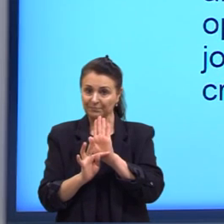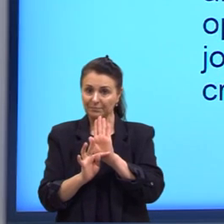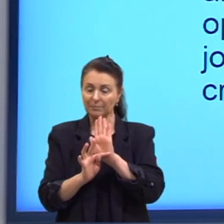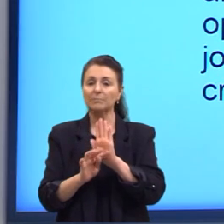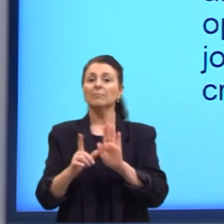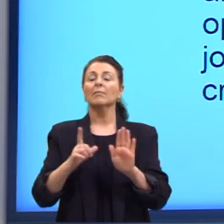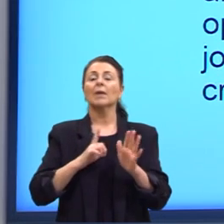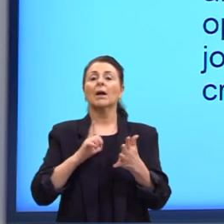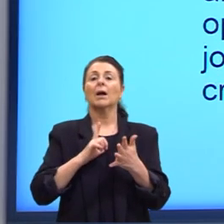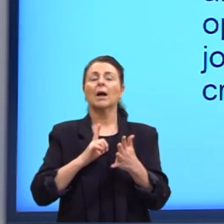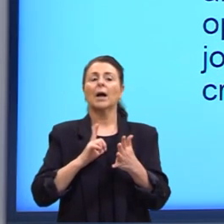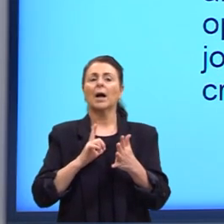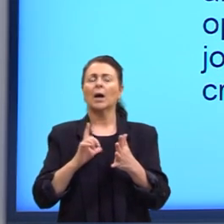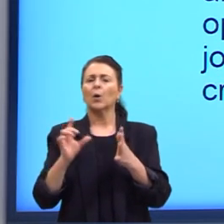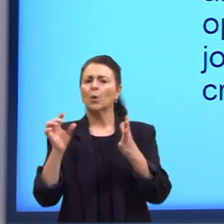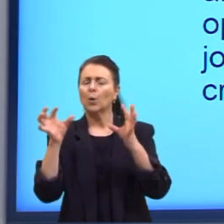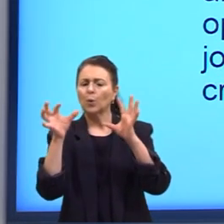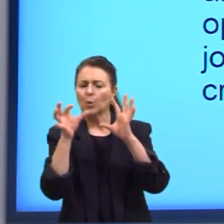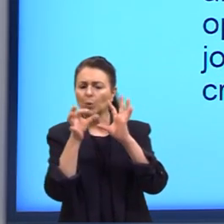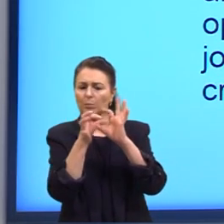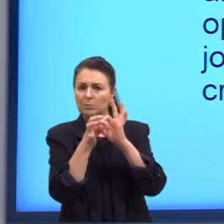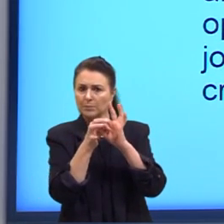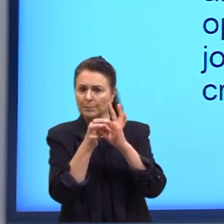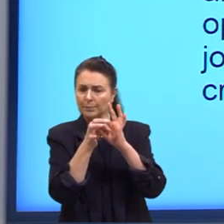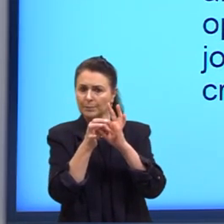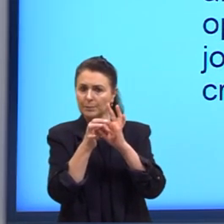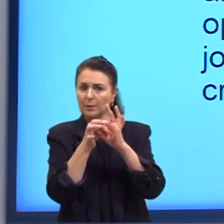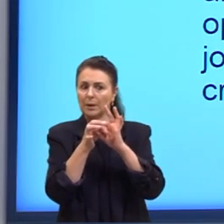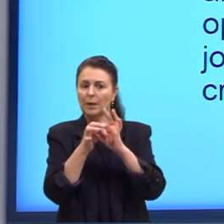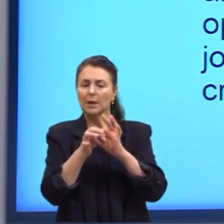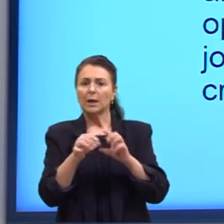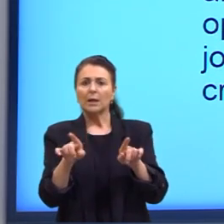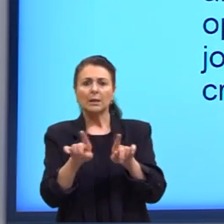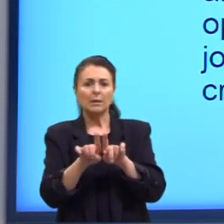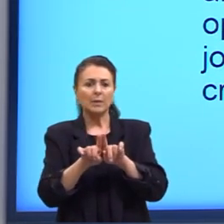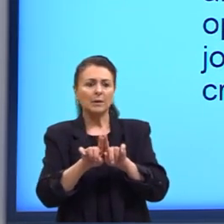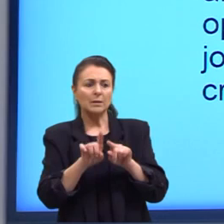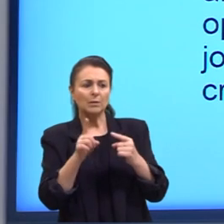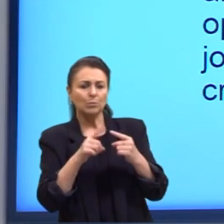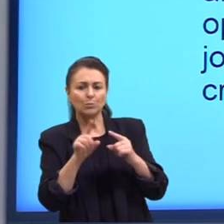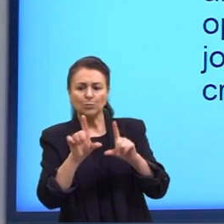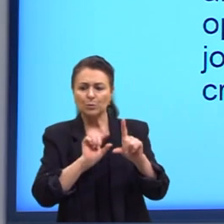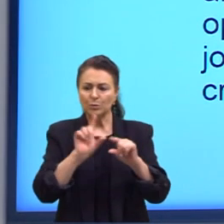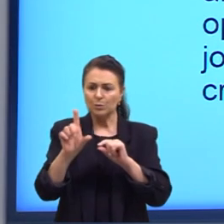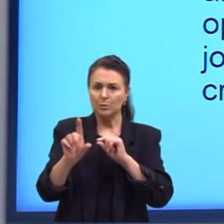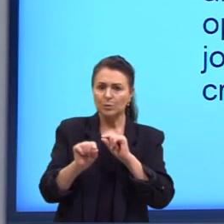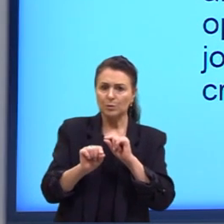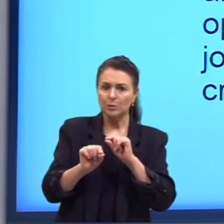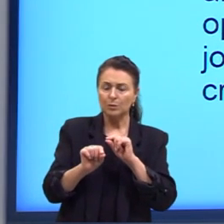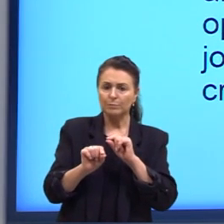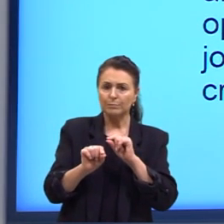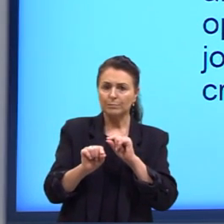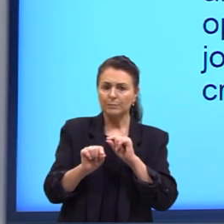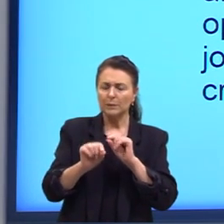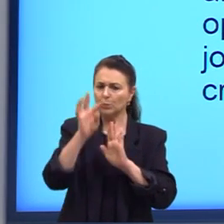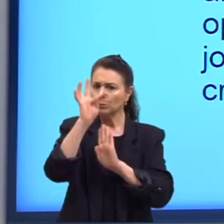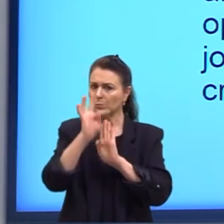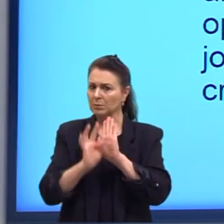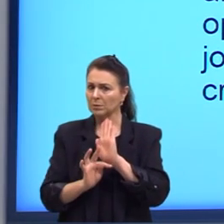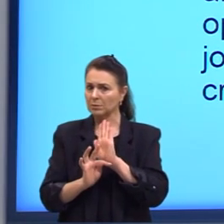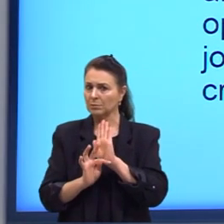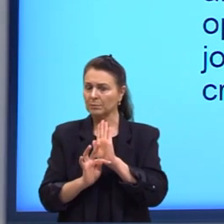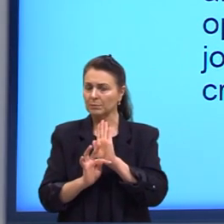coerência genérica ela está relacionada e olha adequada do gênero textual existe um gênero